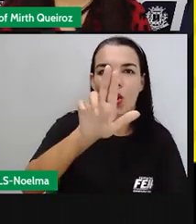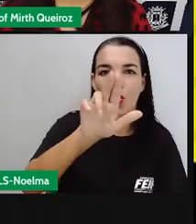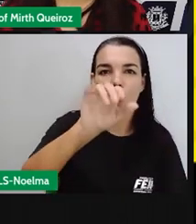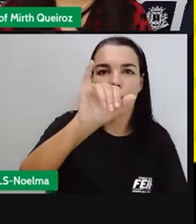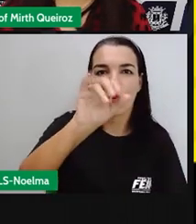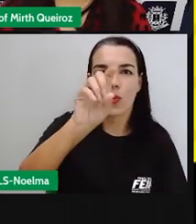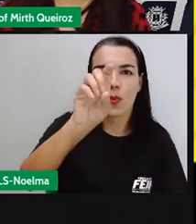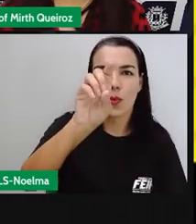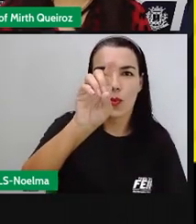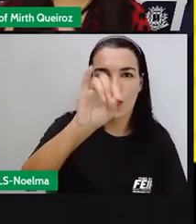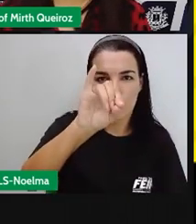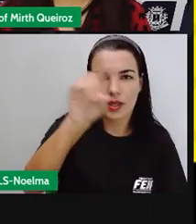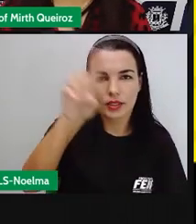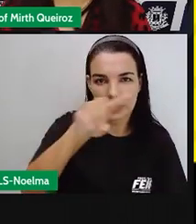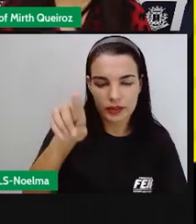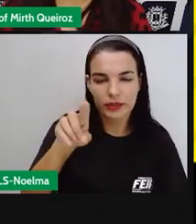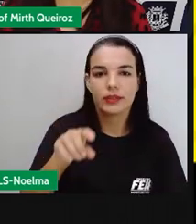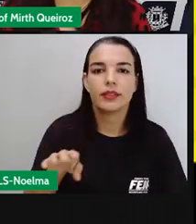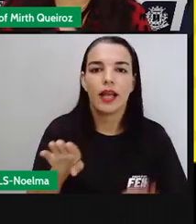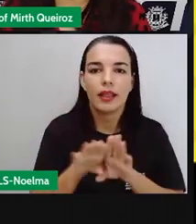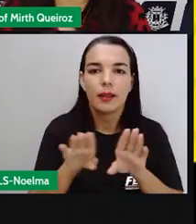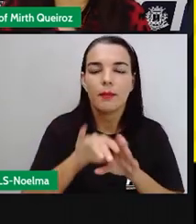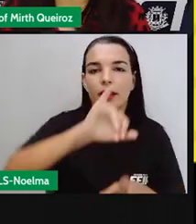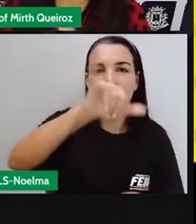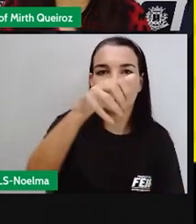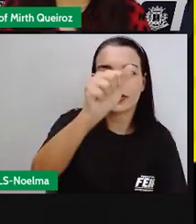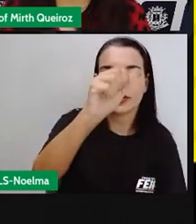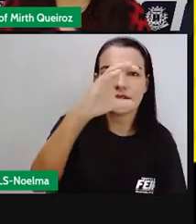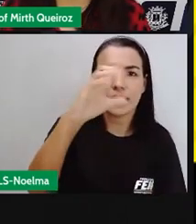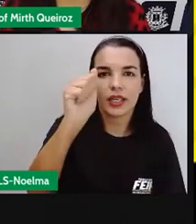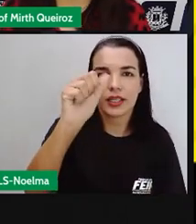Pandeiro, Dominguinhos e Sivuca.